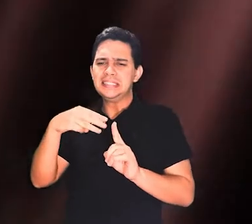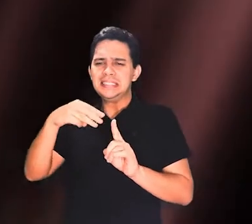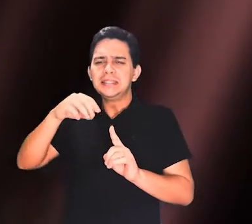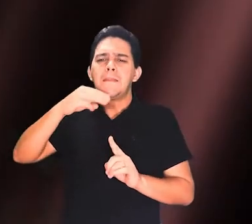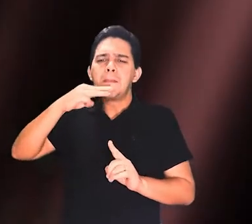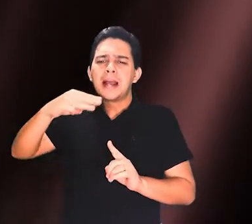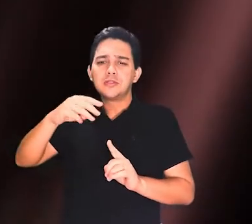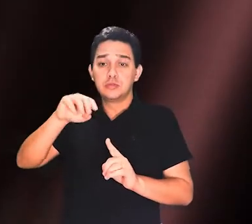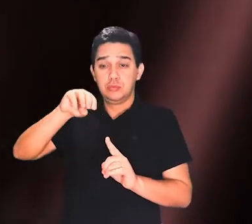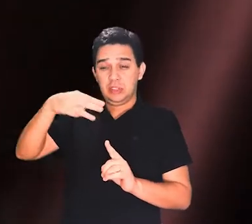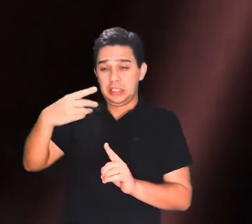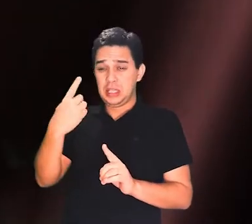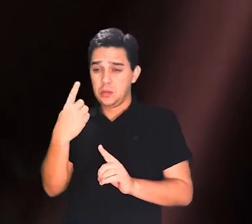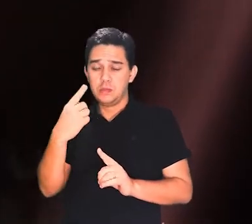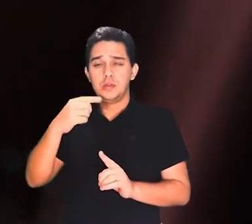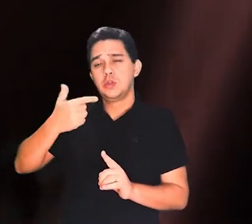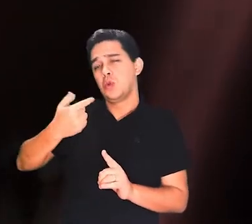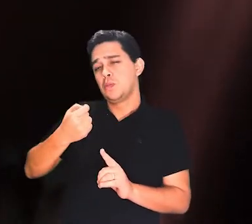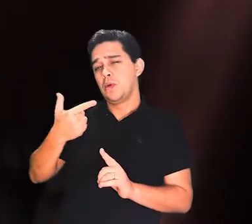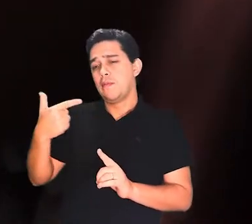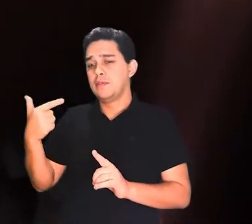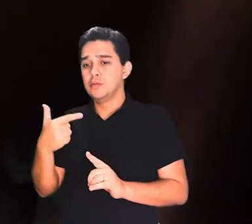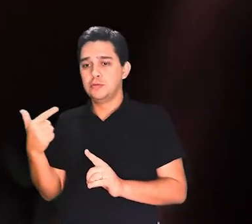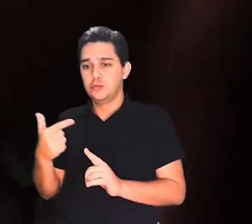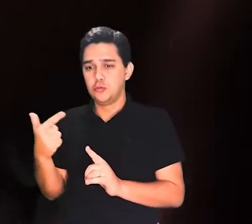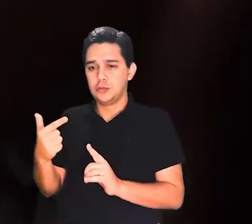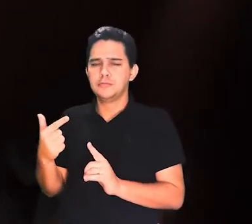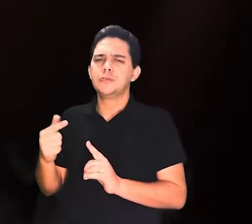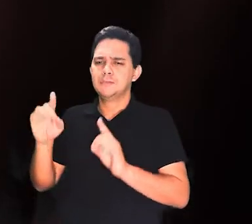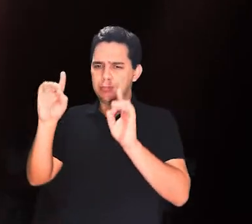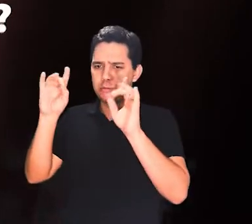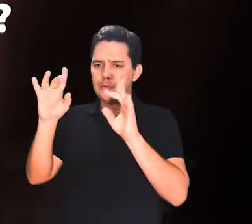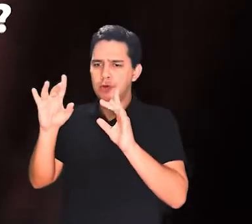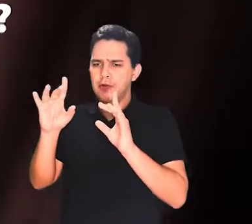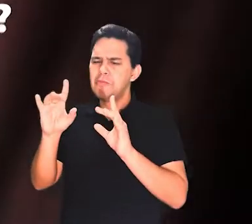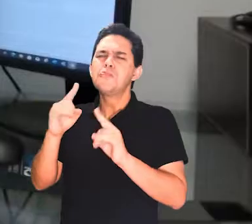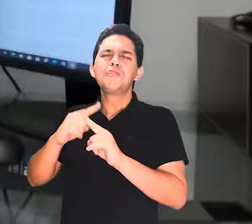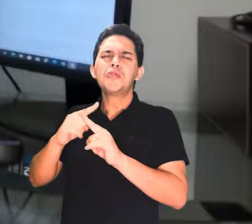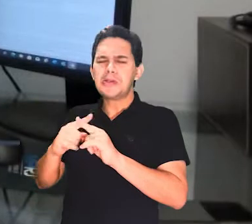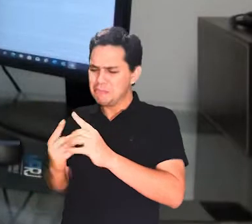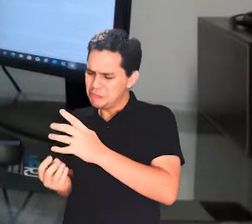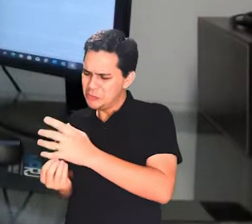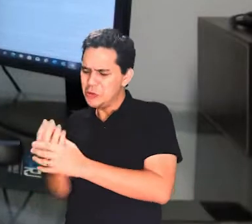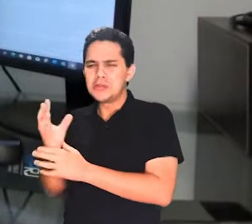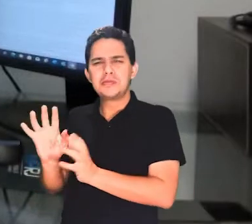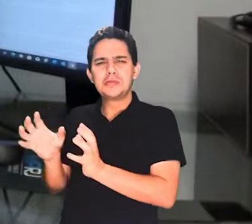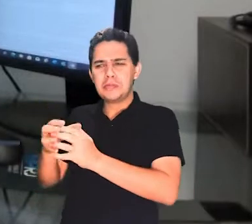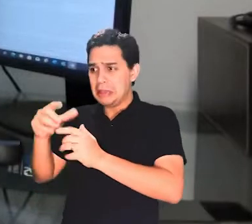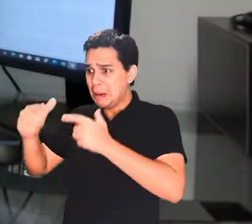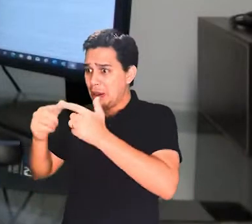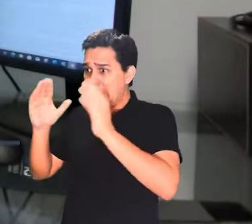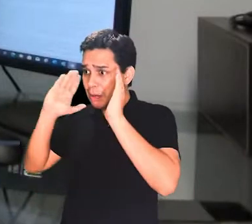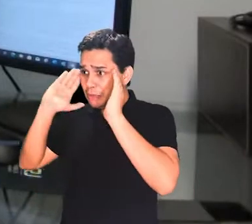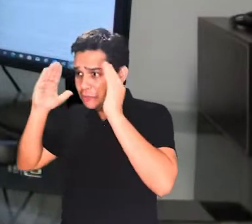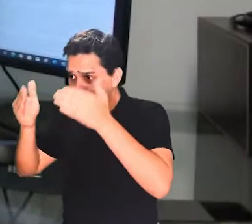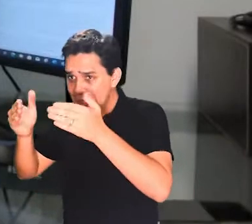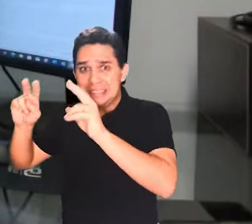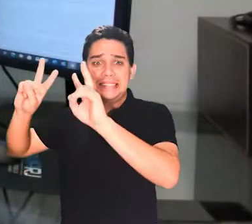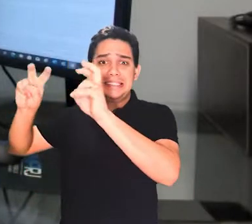quê? Qual a importância da criação da estrutura voltada ao assunto? Acho que a importância da força-tarefa